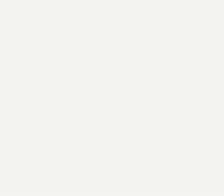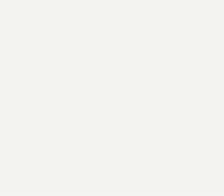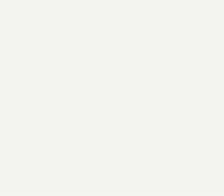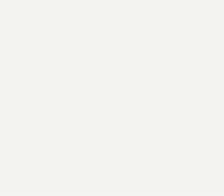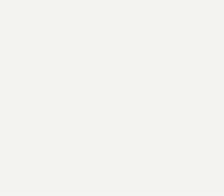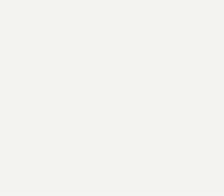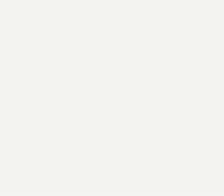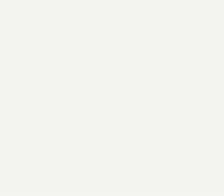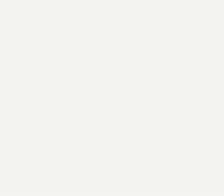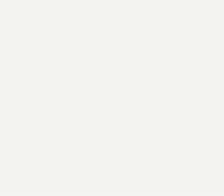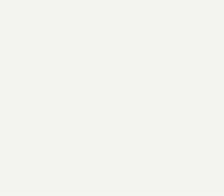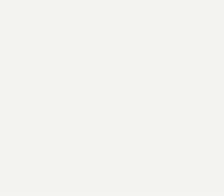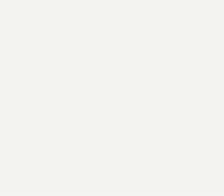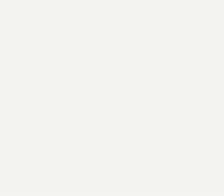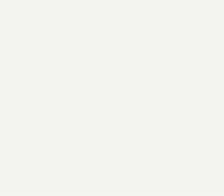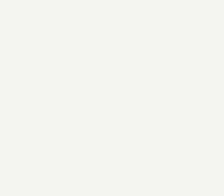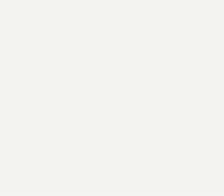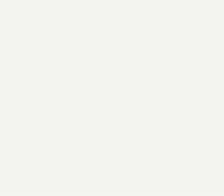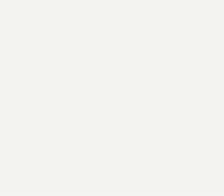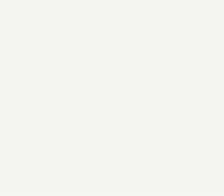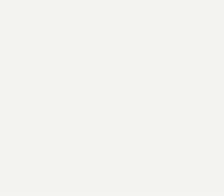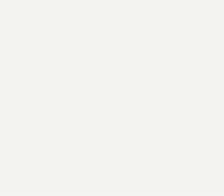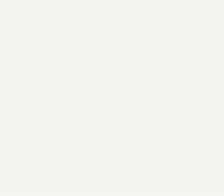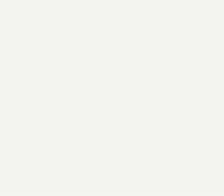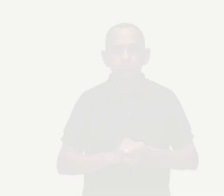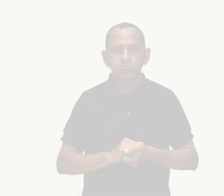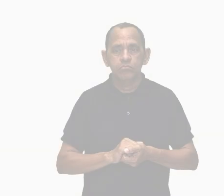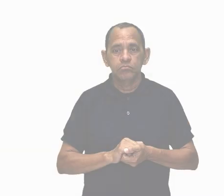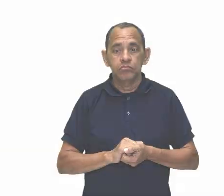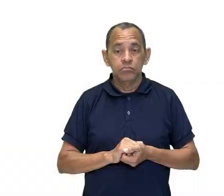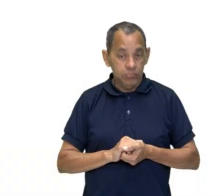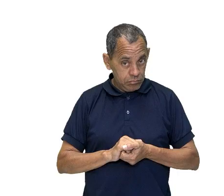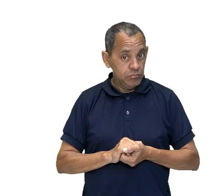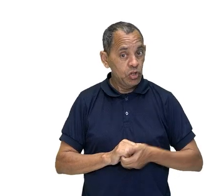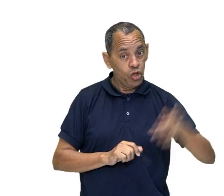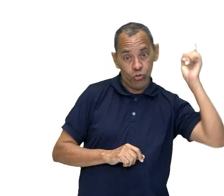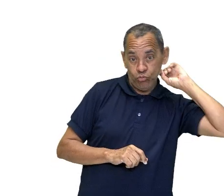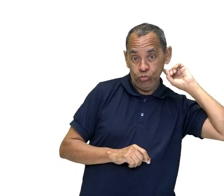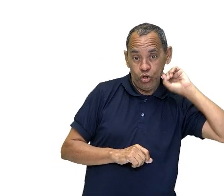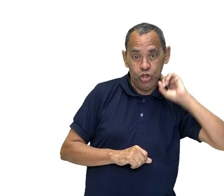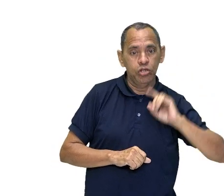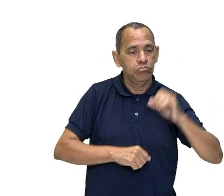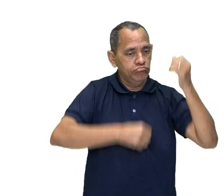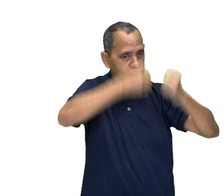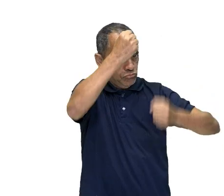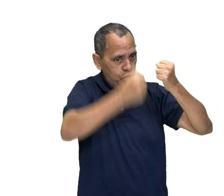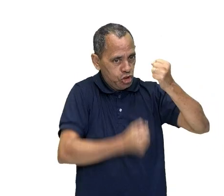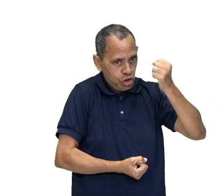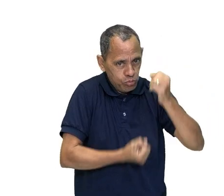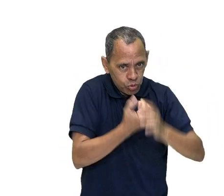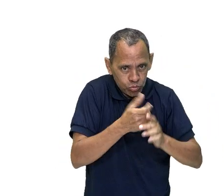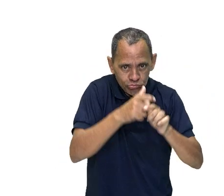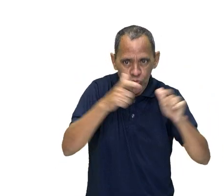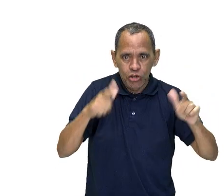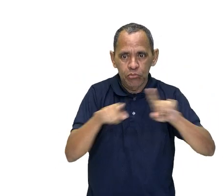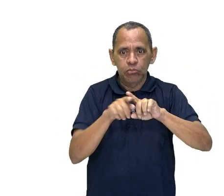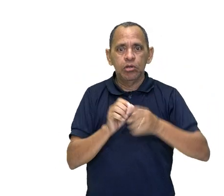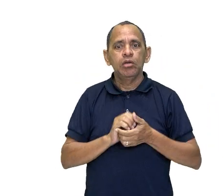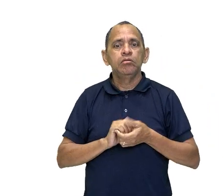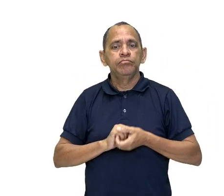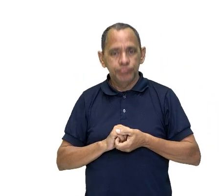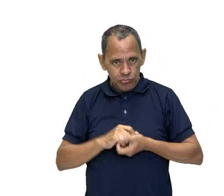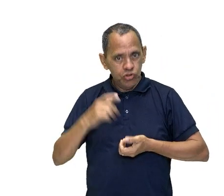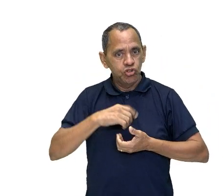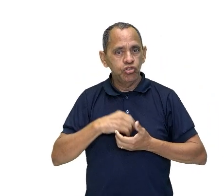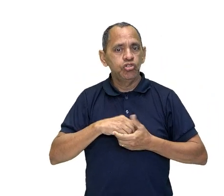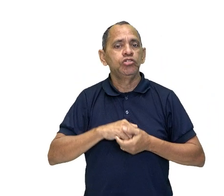mais rico. Minas Gerais era o maior produtor de leite e derivados e concentrava o maior